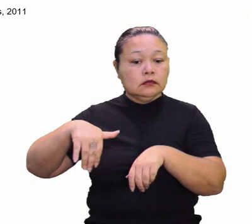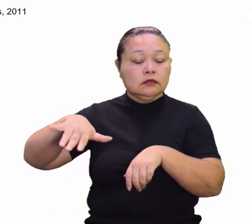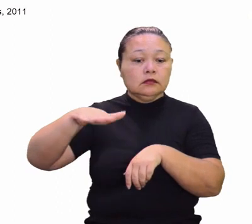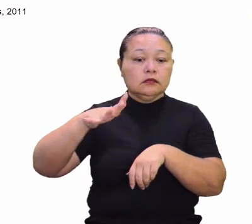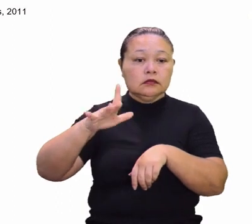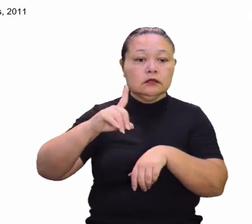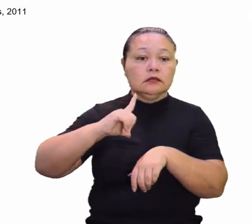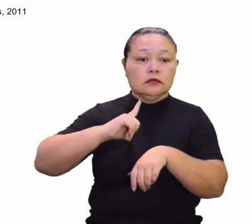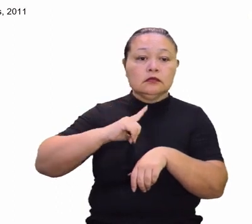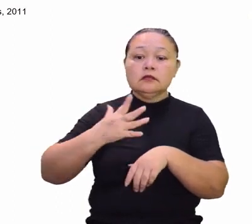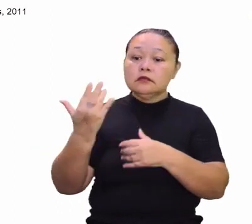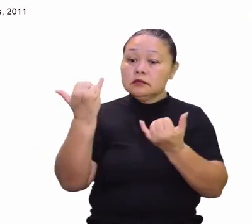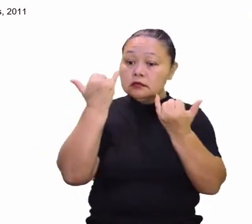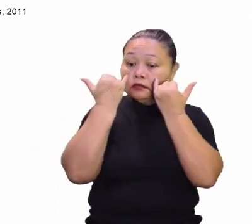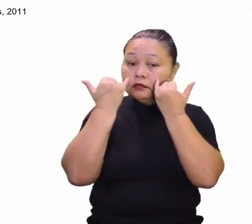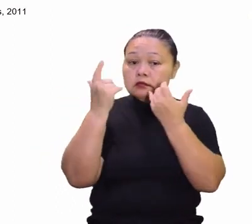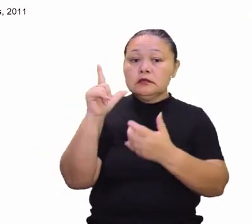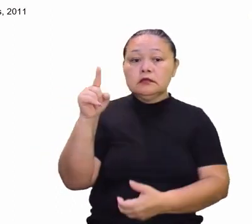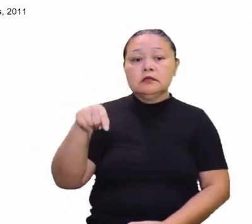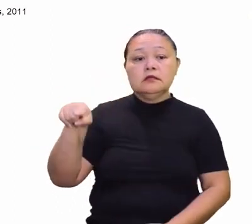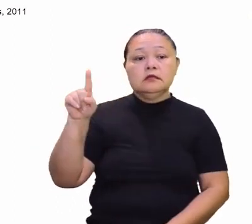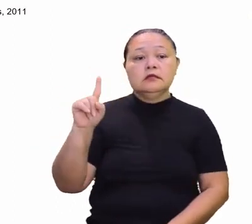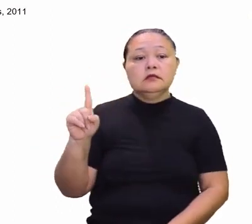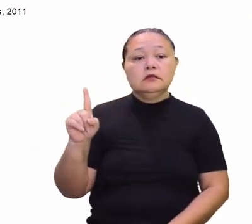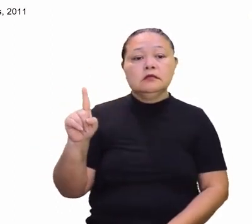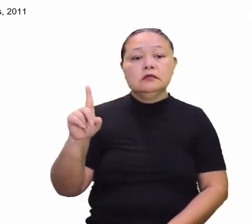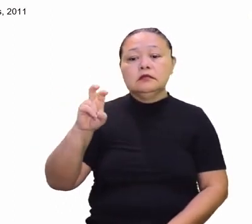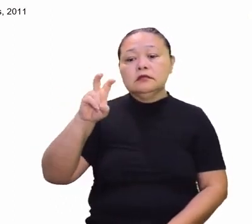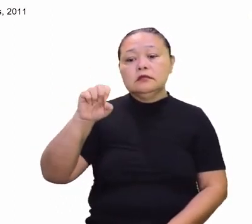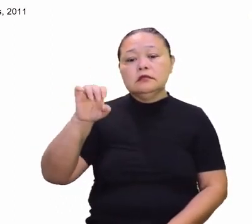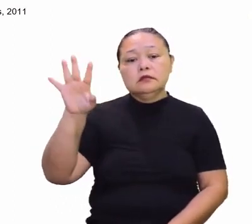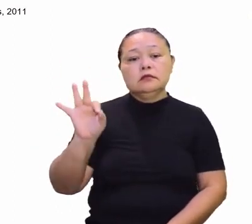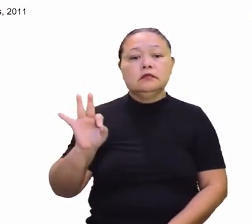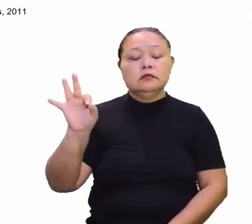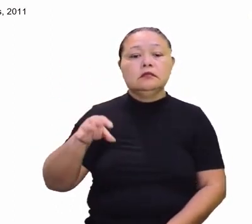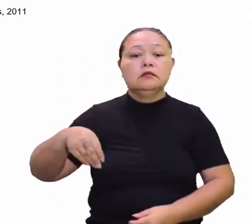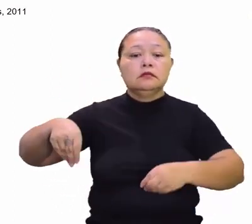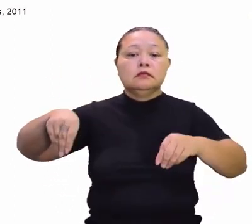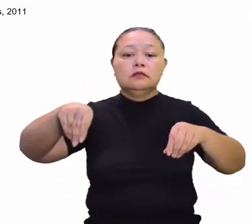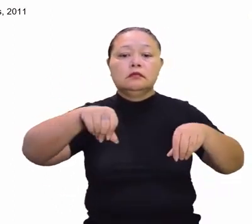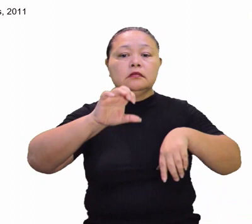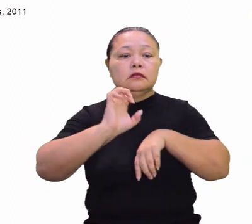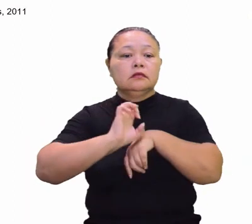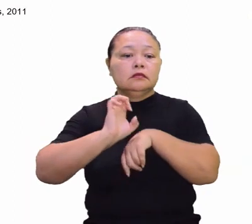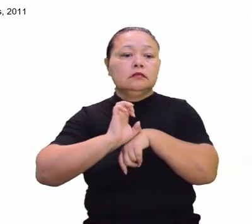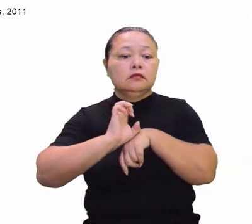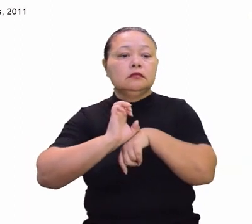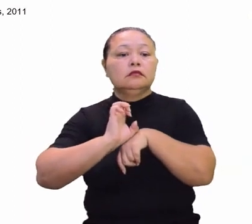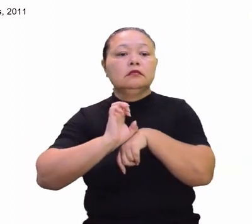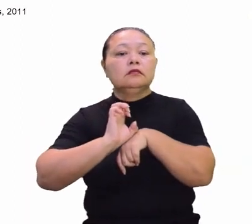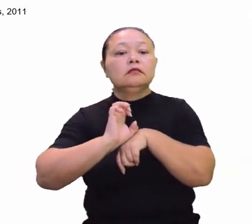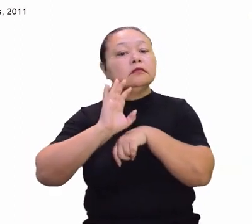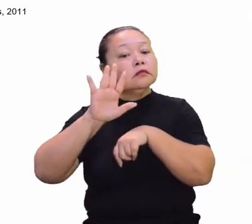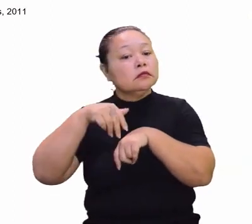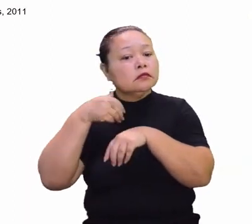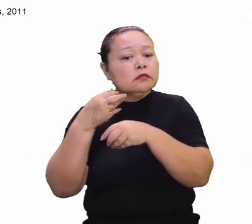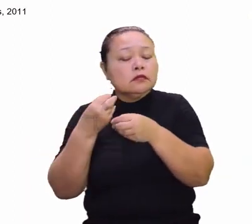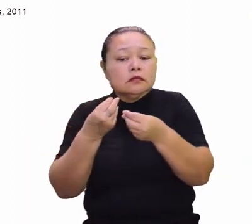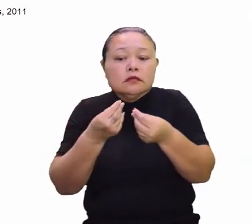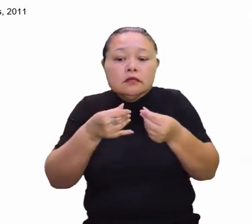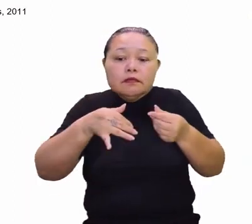Rondônia, também guarde essa informação, queridos alunos, é 58% do território de Rondônia. São